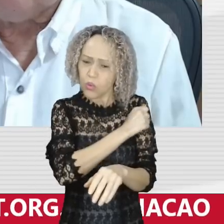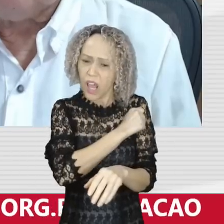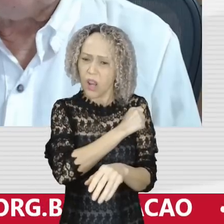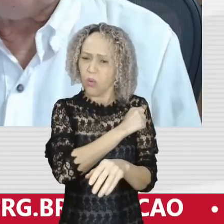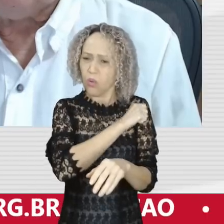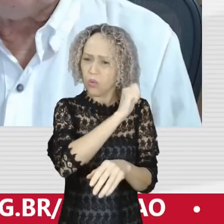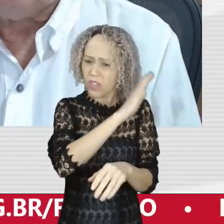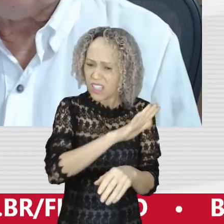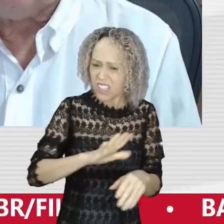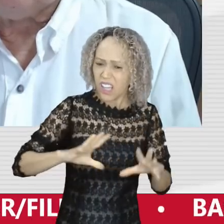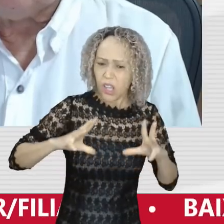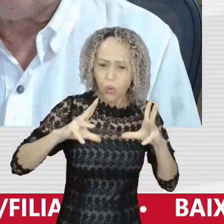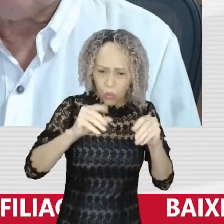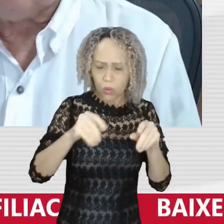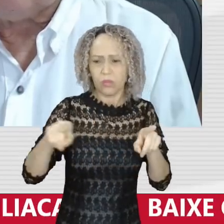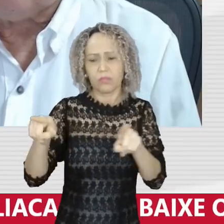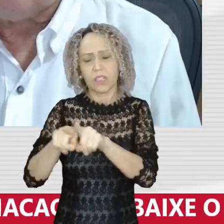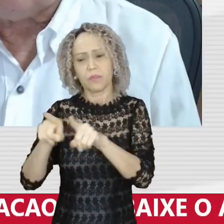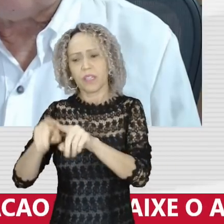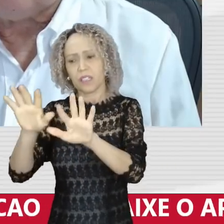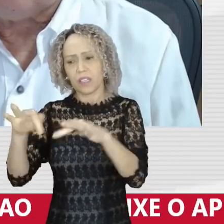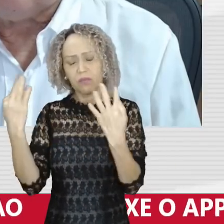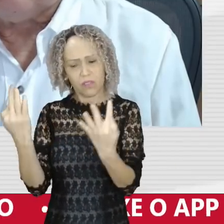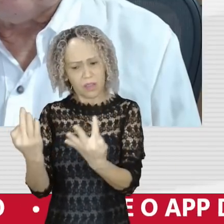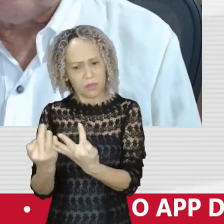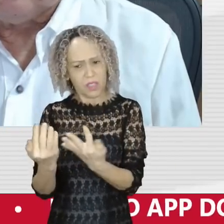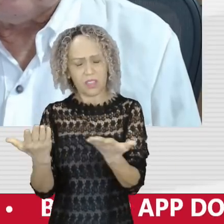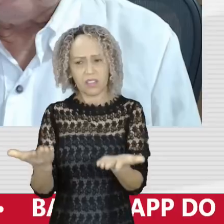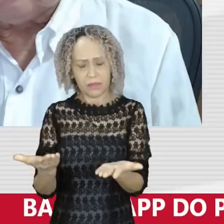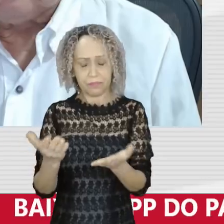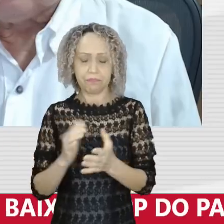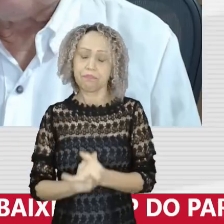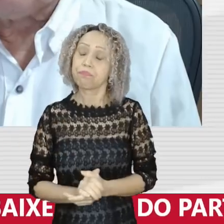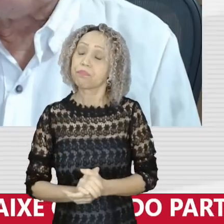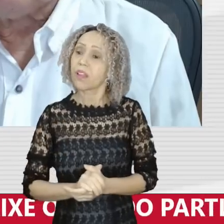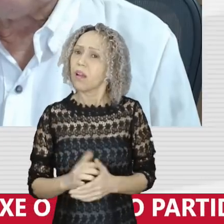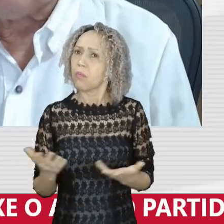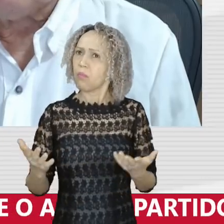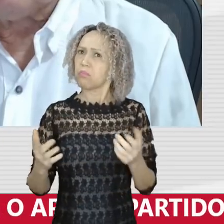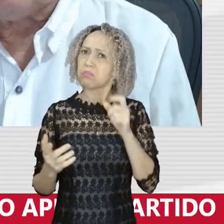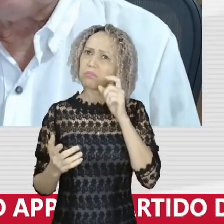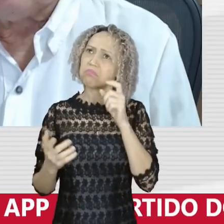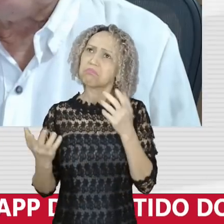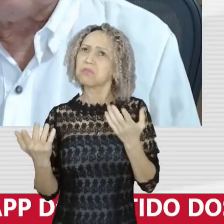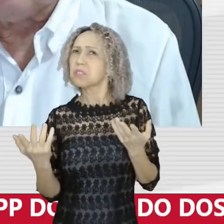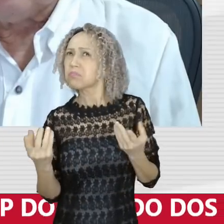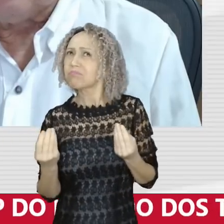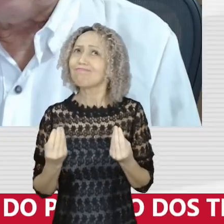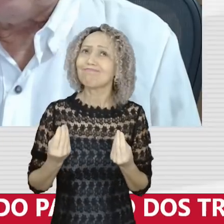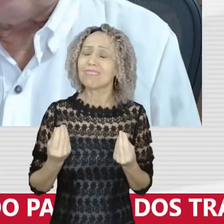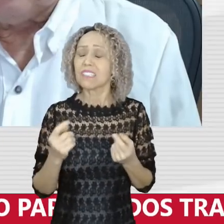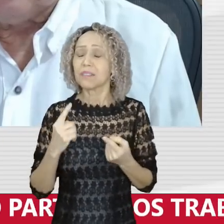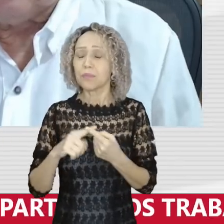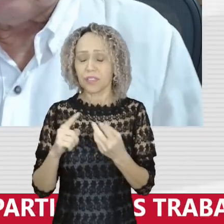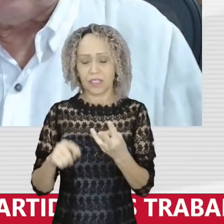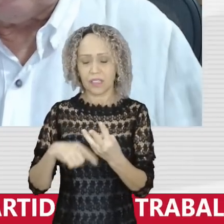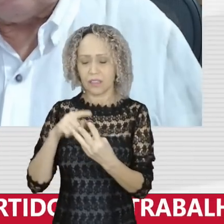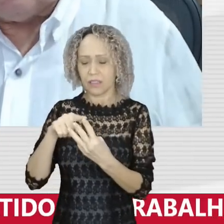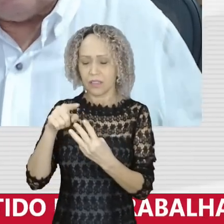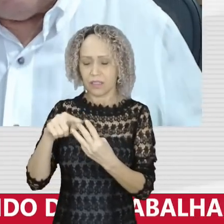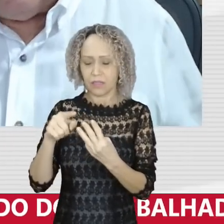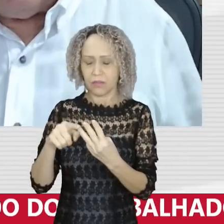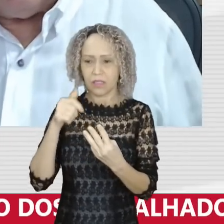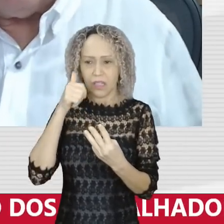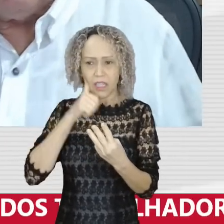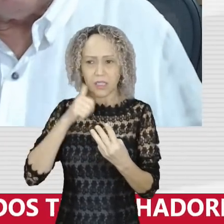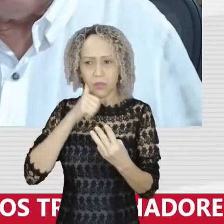fizemos aqui, ela foi muito interessante, porque nós éramos três mulheres protagonistas do processo para o Senado, e três